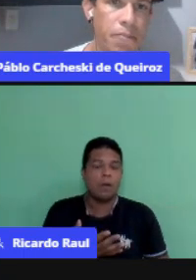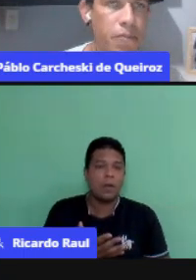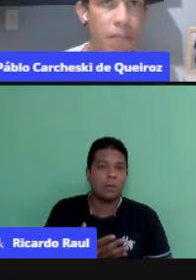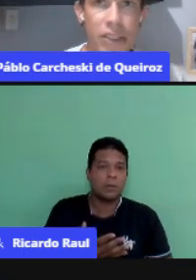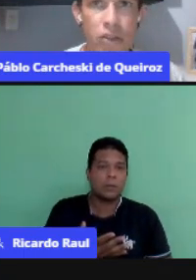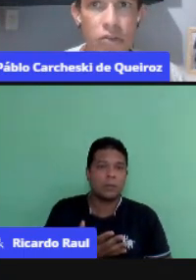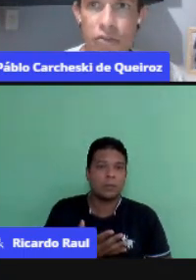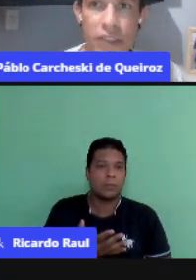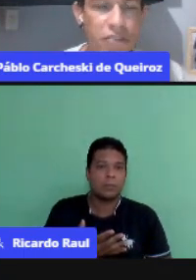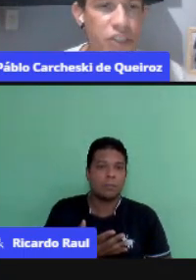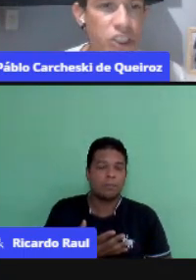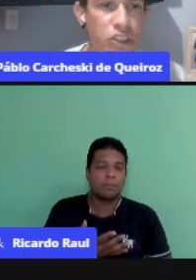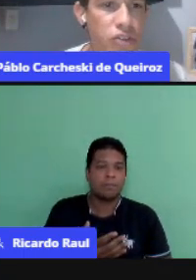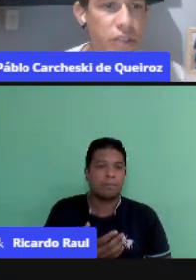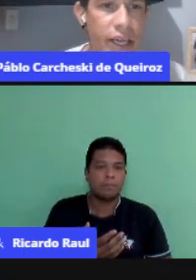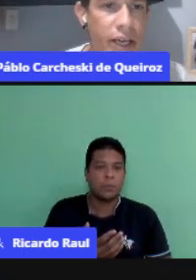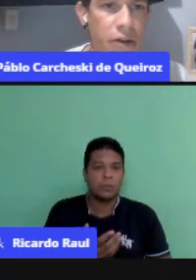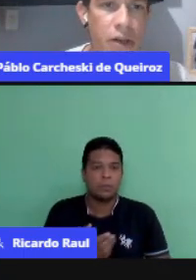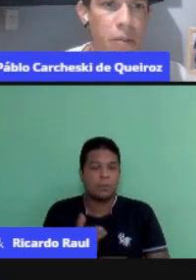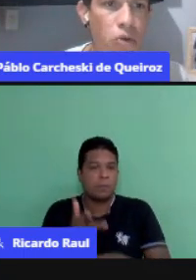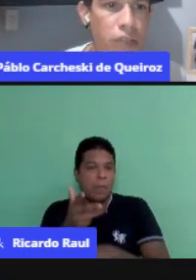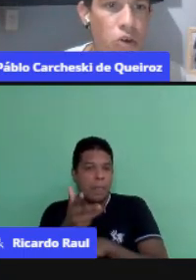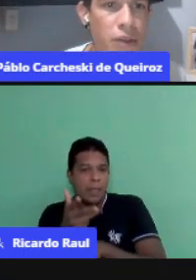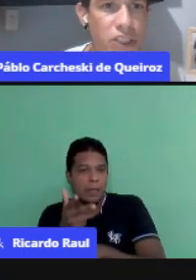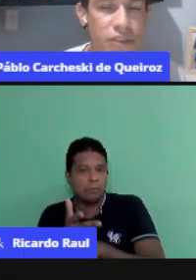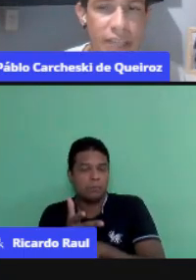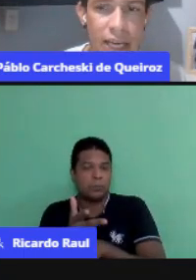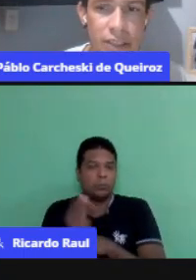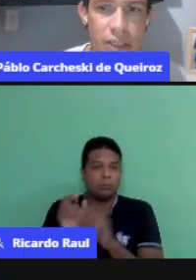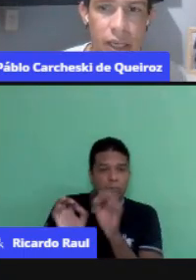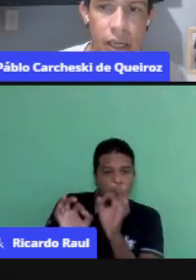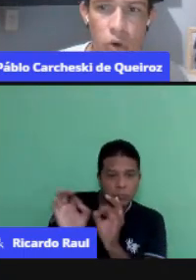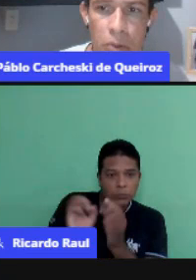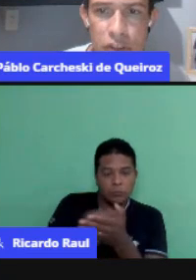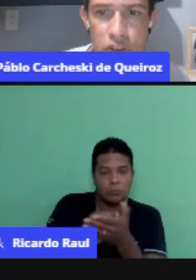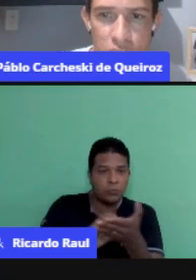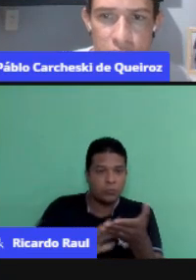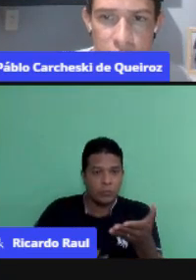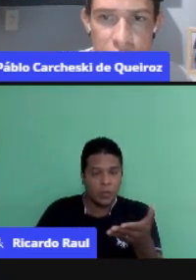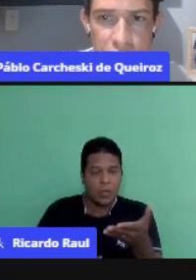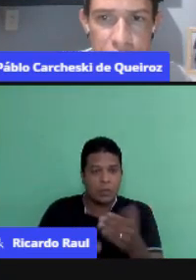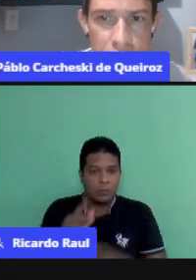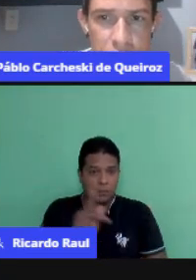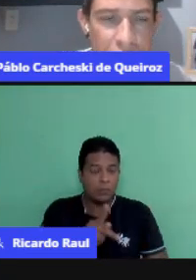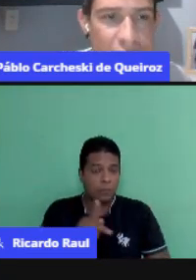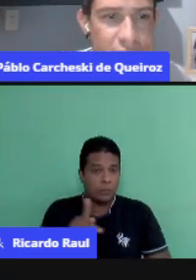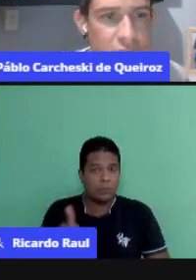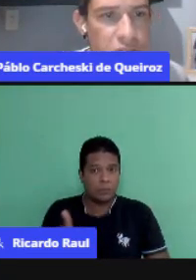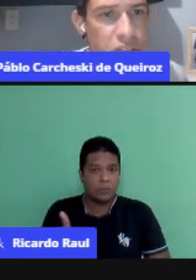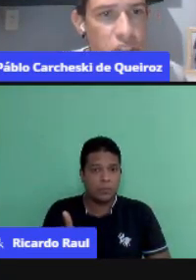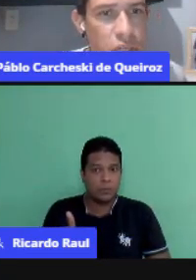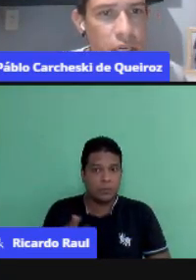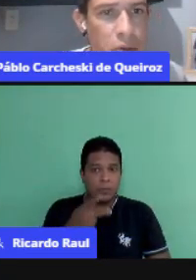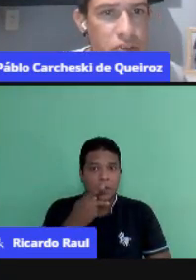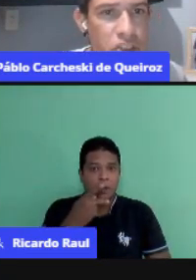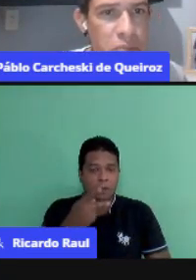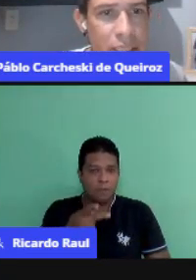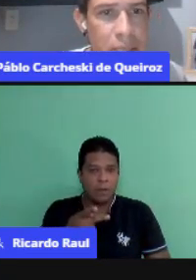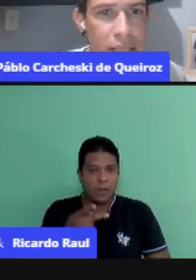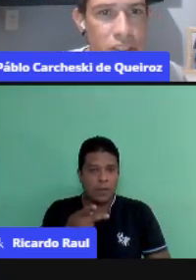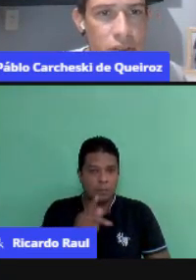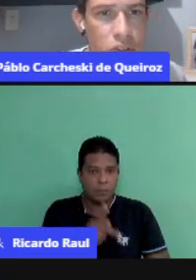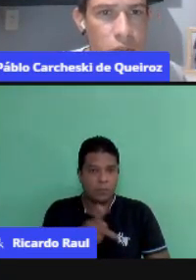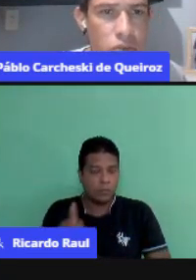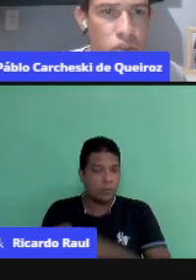de fazer vídeos, né, montar algumas atividades. O professor que fala nesse vídeo, ele é